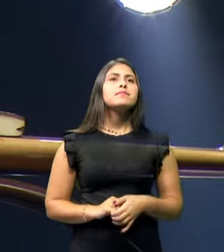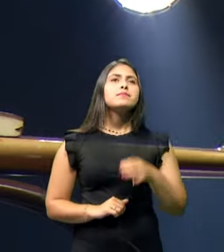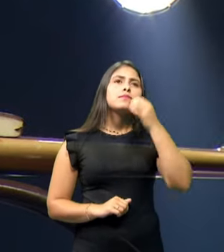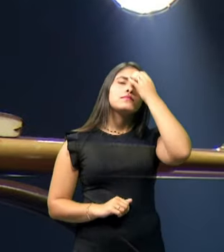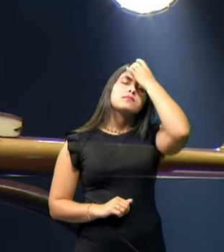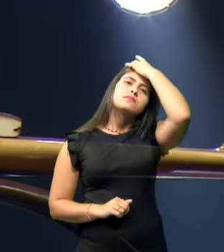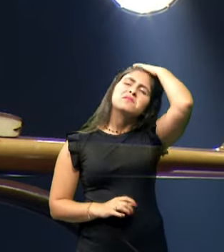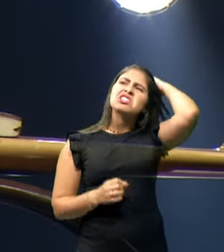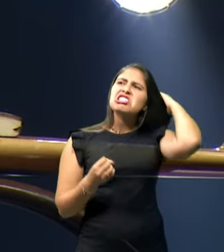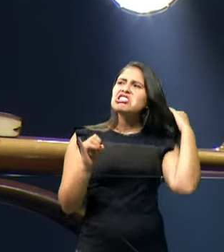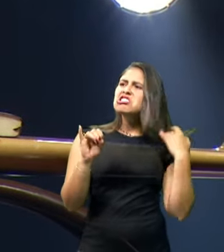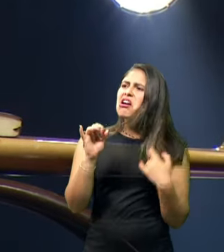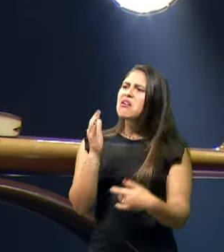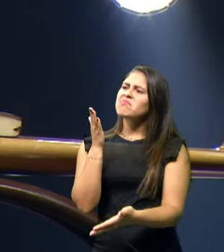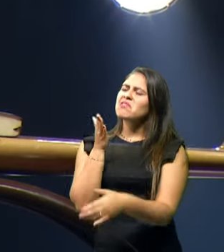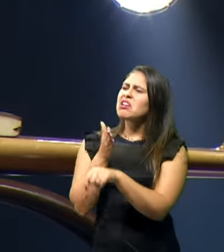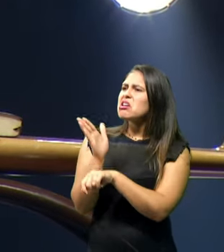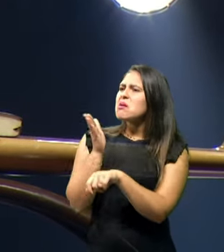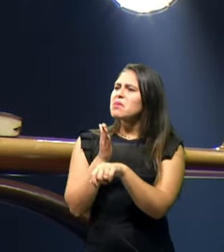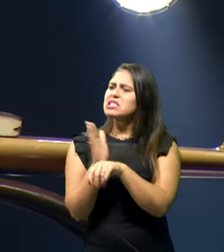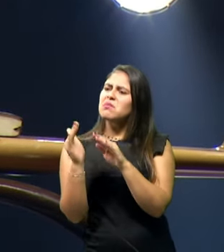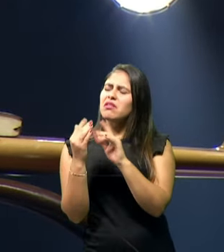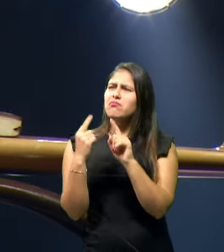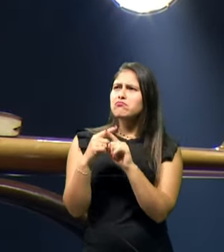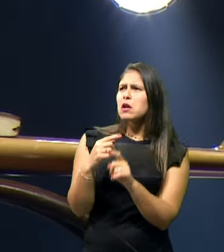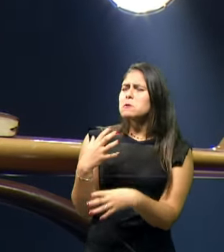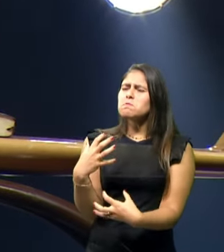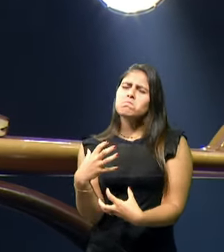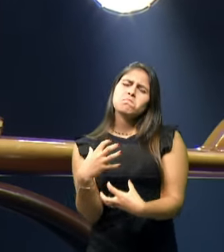Vem na igreja, o ambiente é bom,